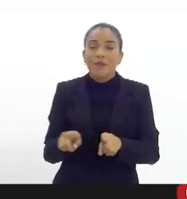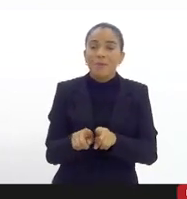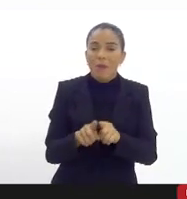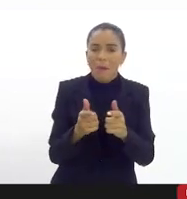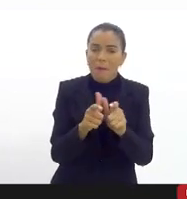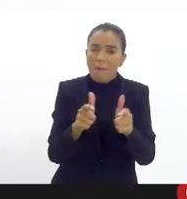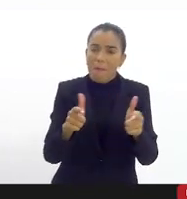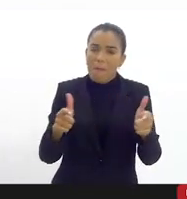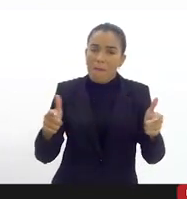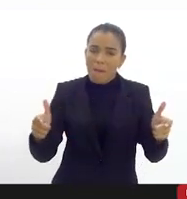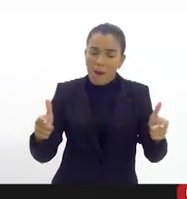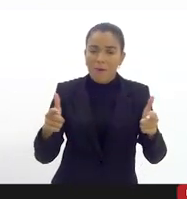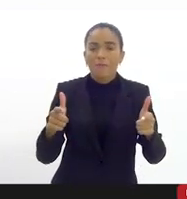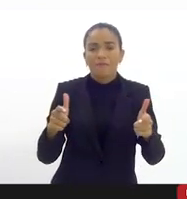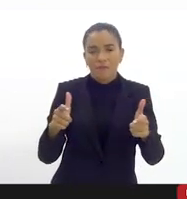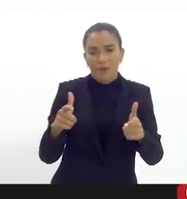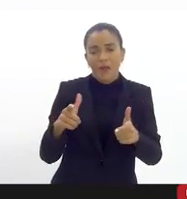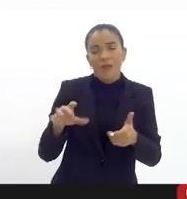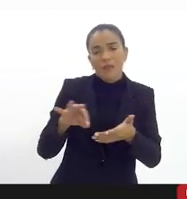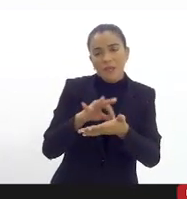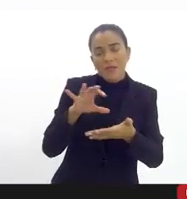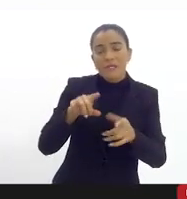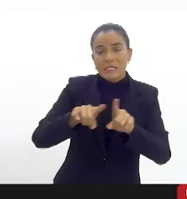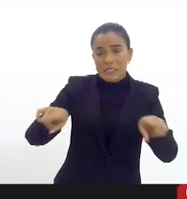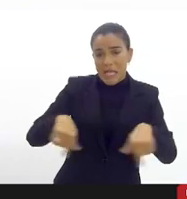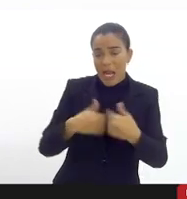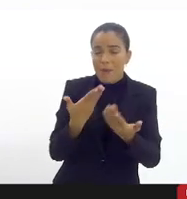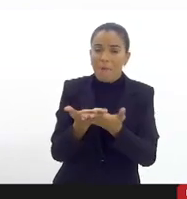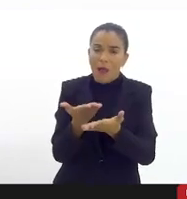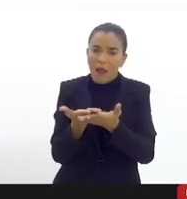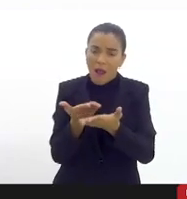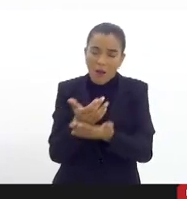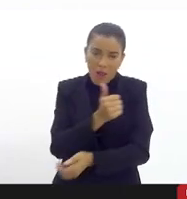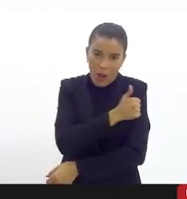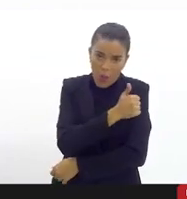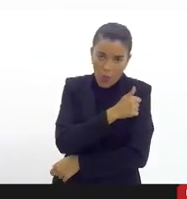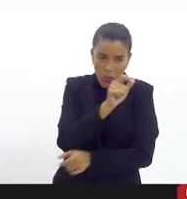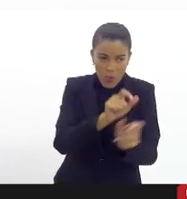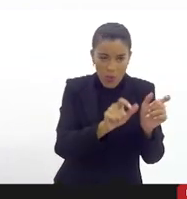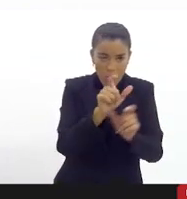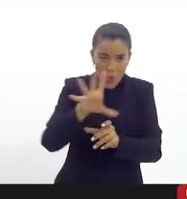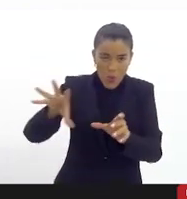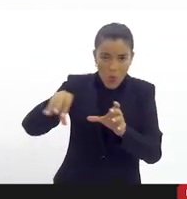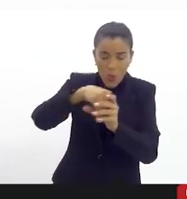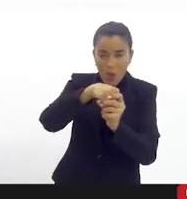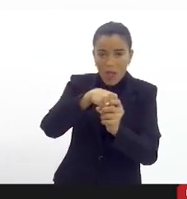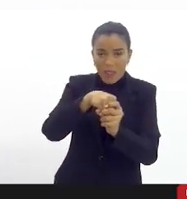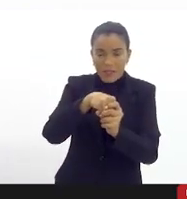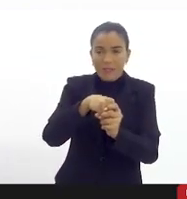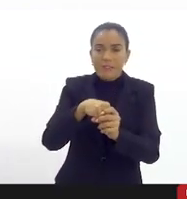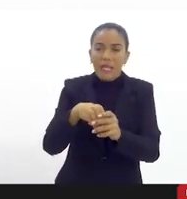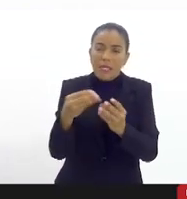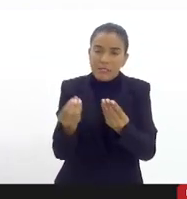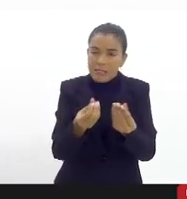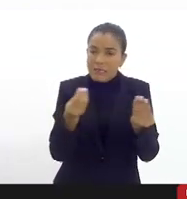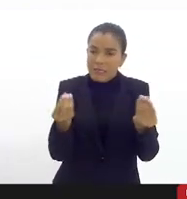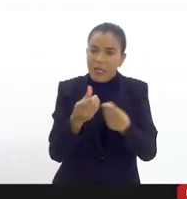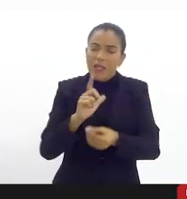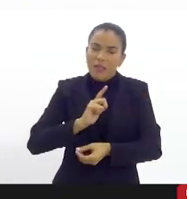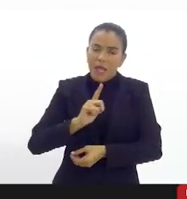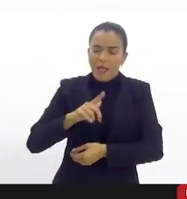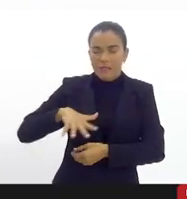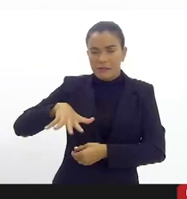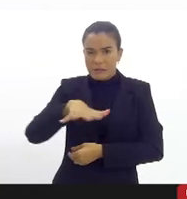aumento progressivo da pata de alunos por professores são elementos muito sensível aqui que eu gostaria de trazer eu sei que existem